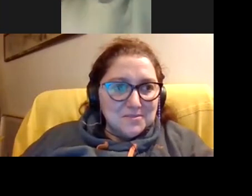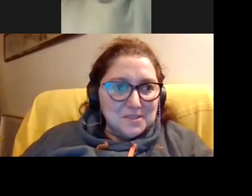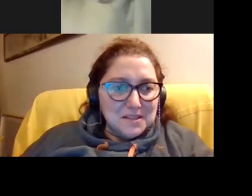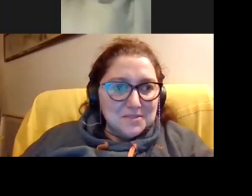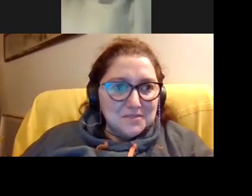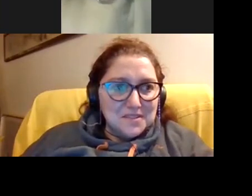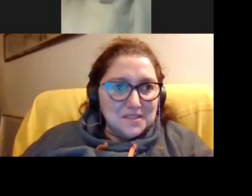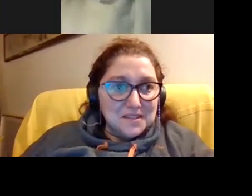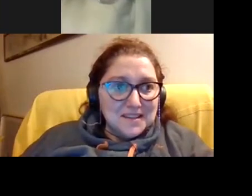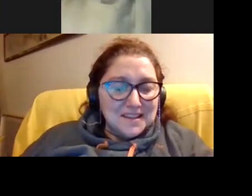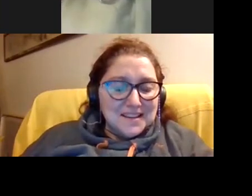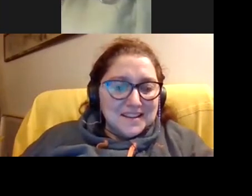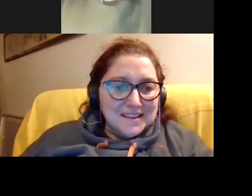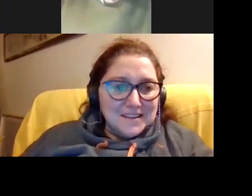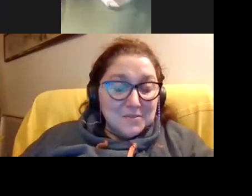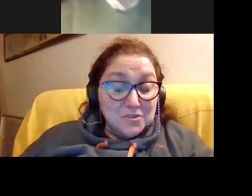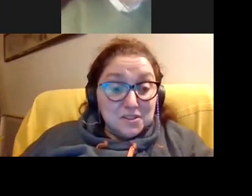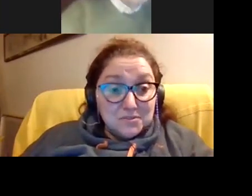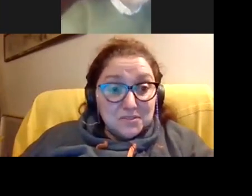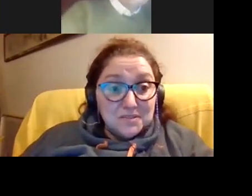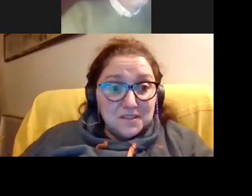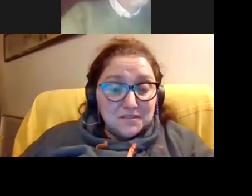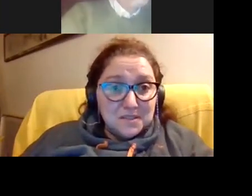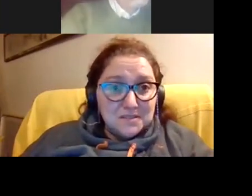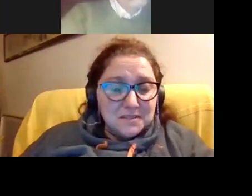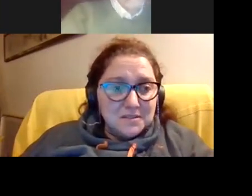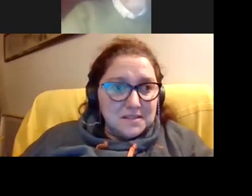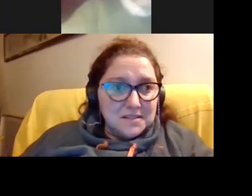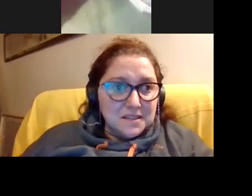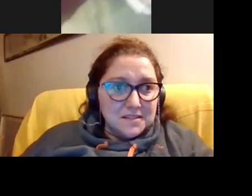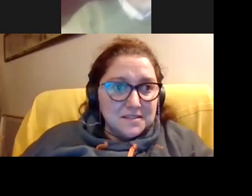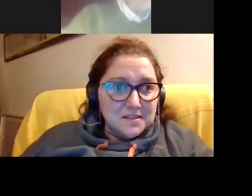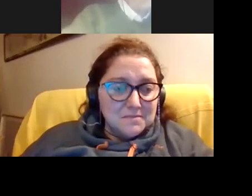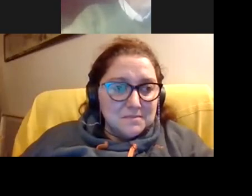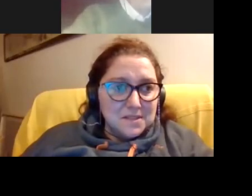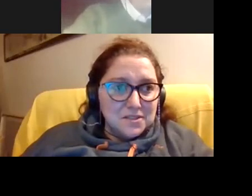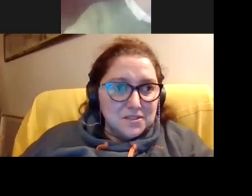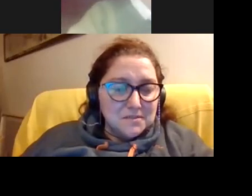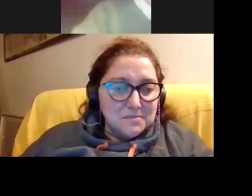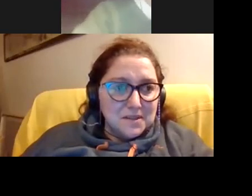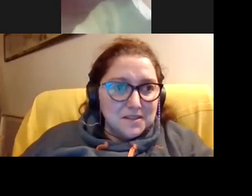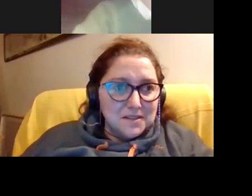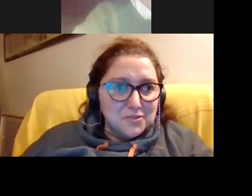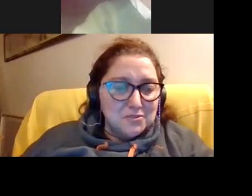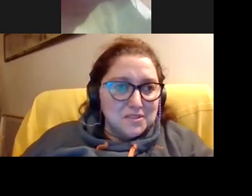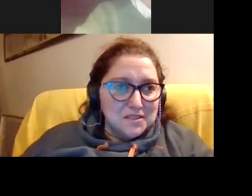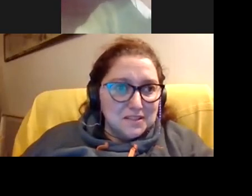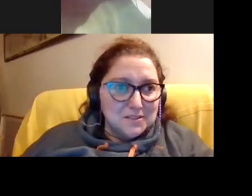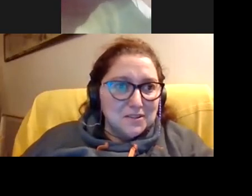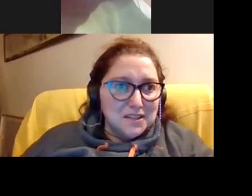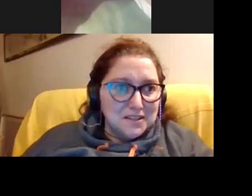com o trabalho que estão a fazer. Os estatutos efetivamente dão essa indicação, mas para